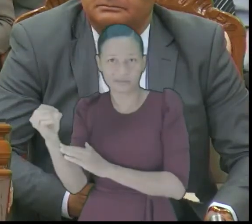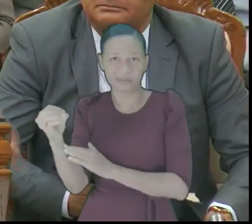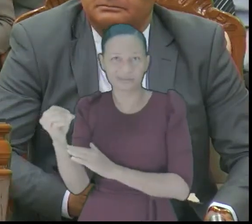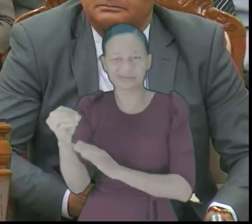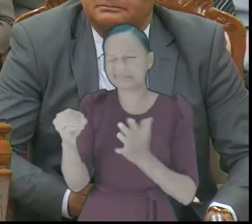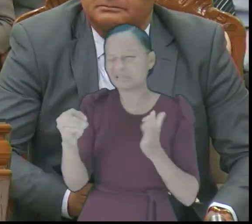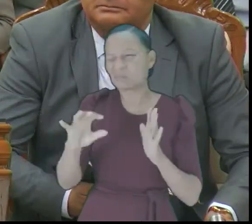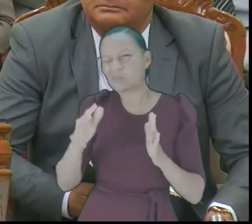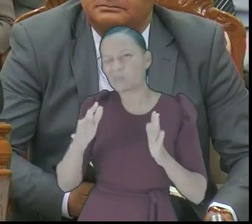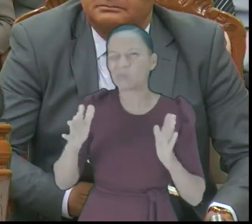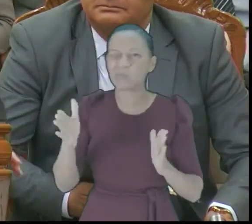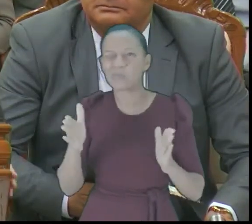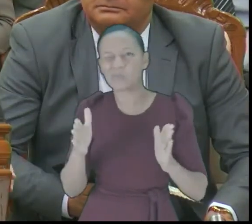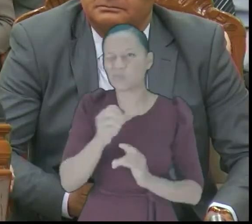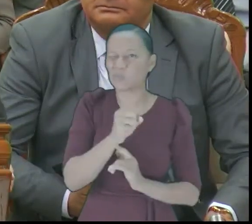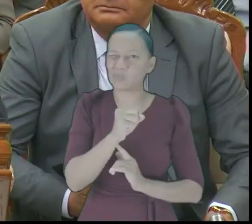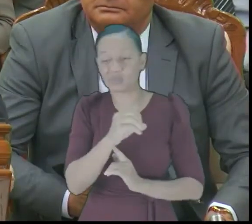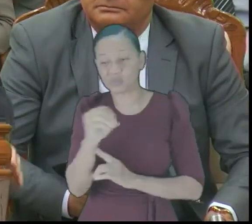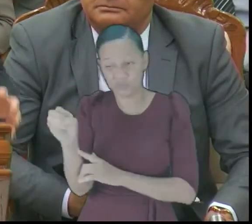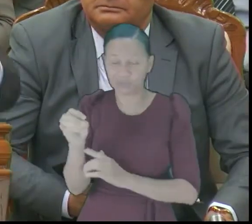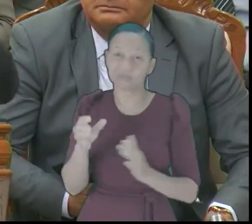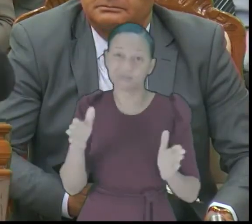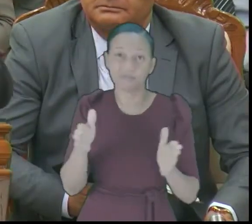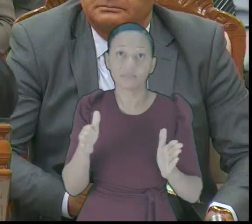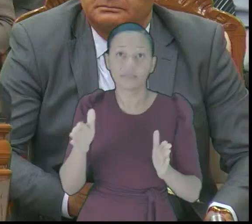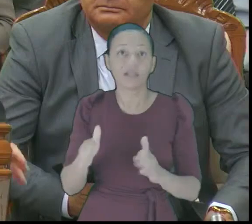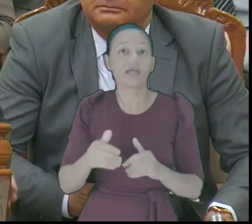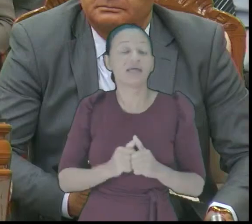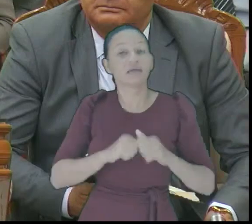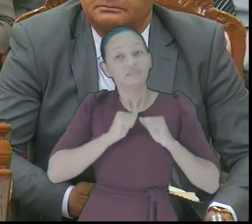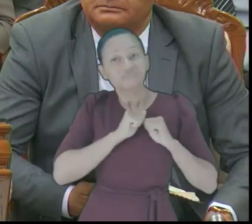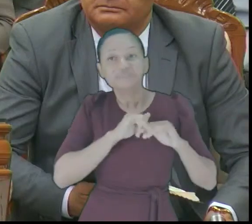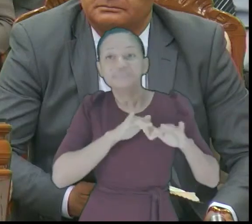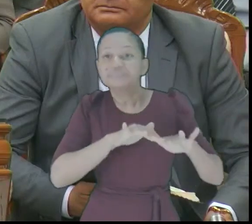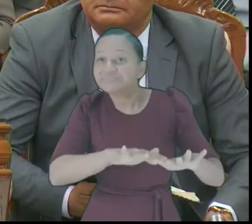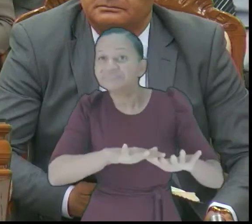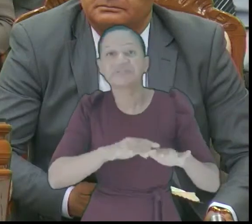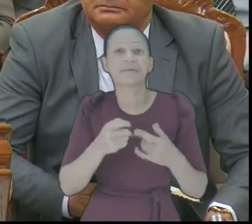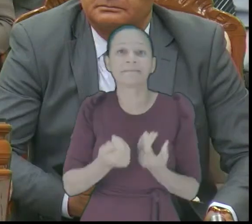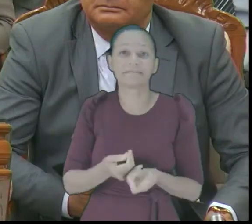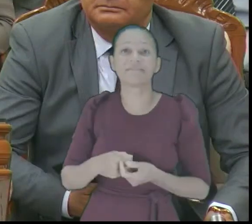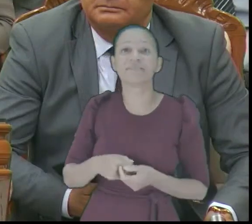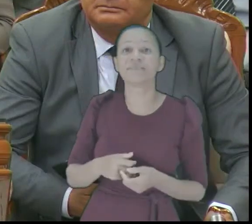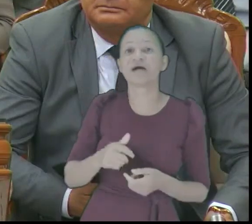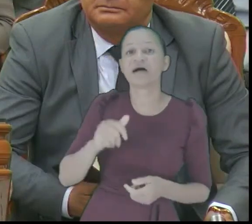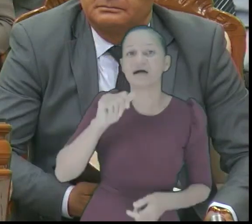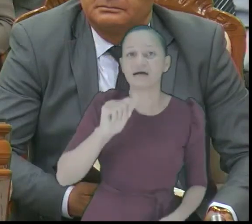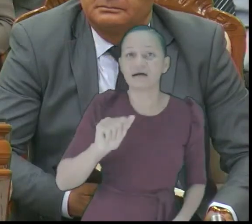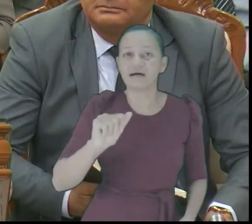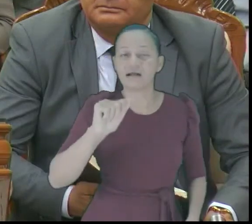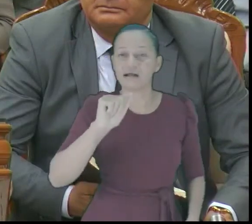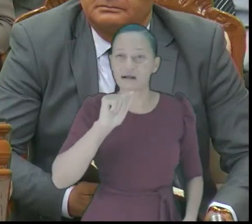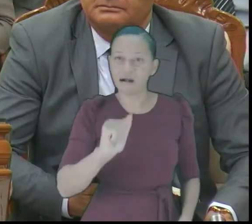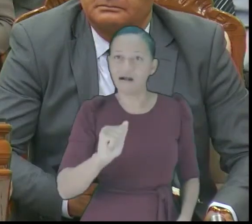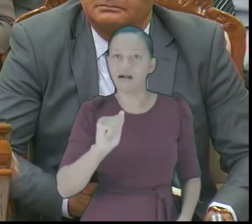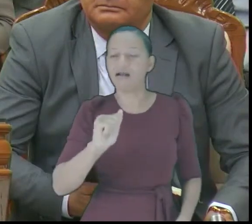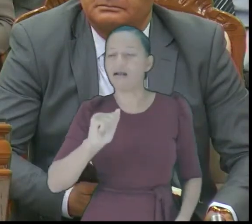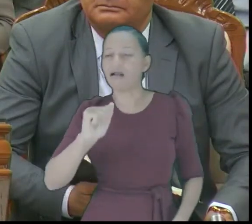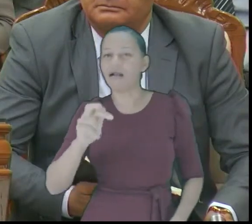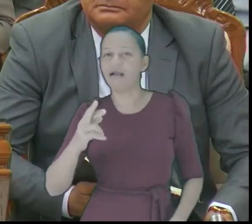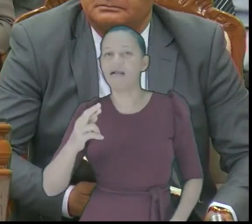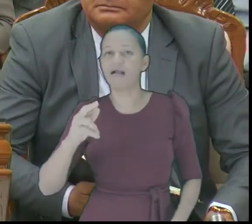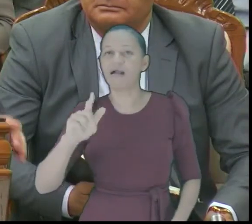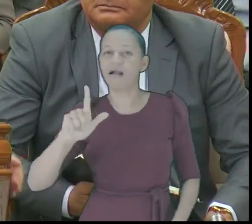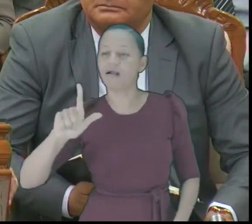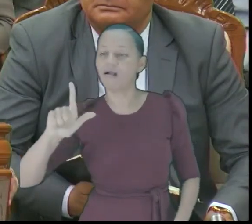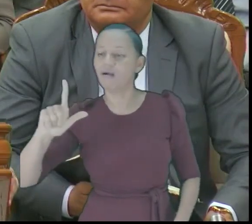700, quase 800 anos, eles moraram lá. E eles deixaram contribuição da língua deles. Por exemplo, álcool. Álcool é uma